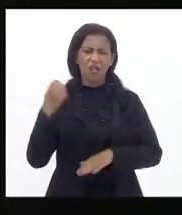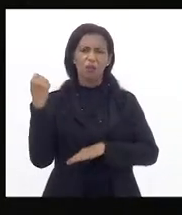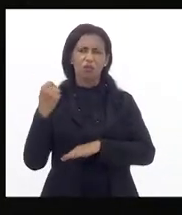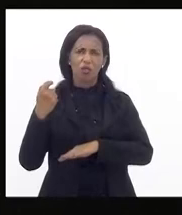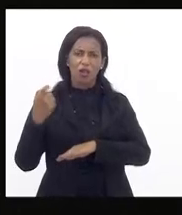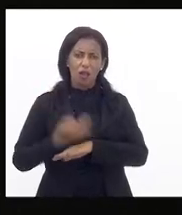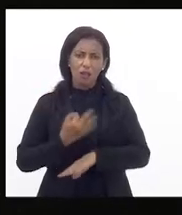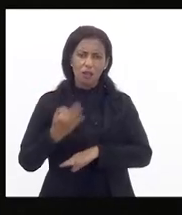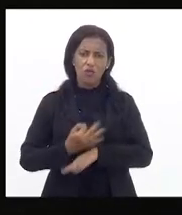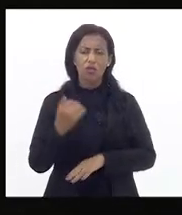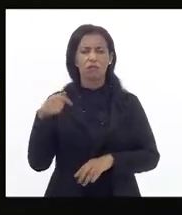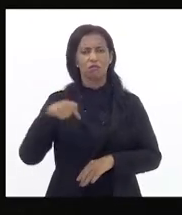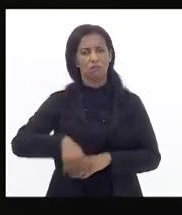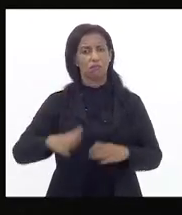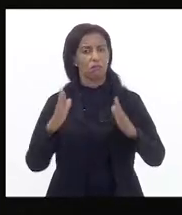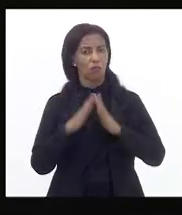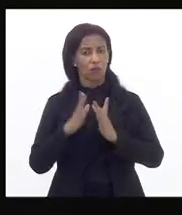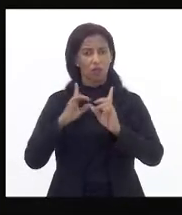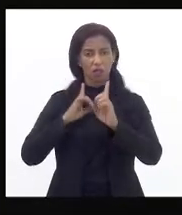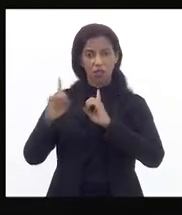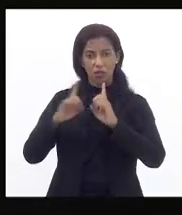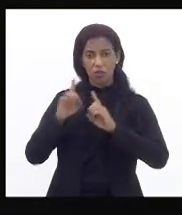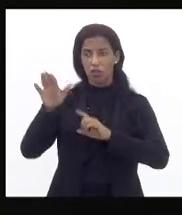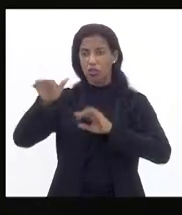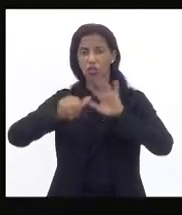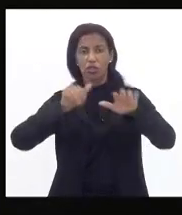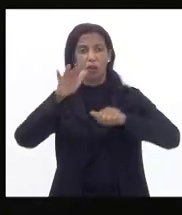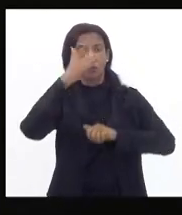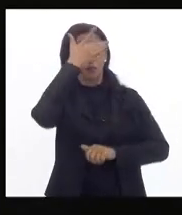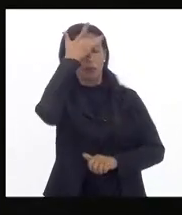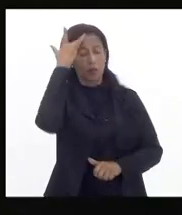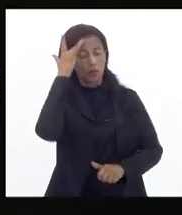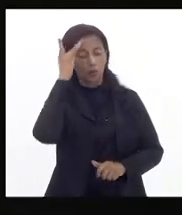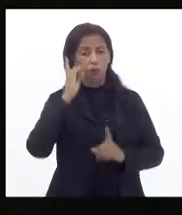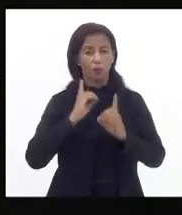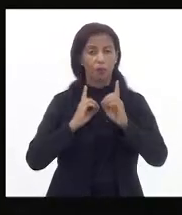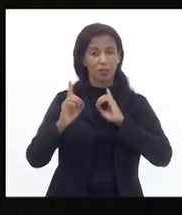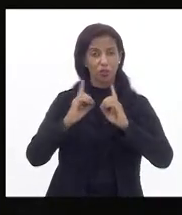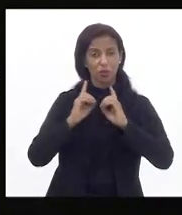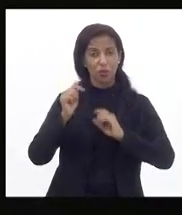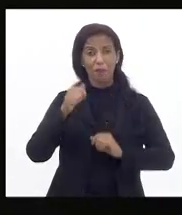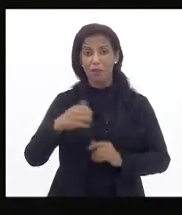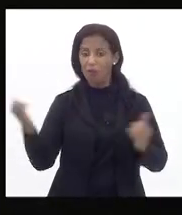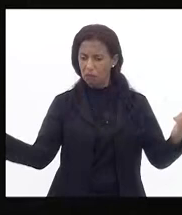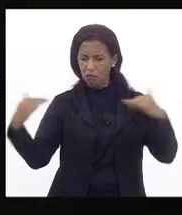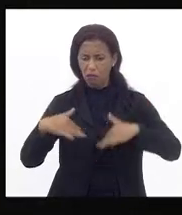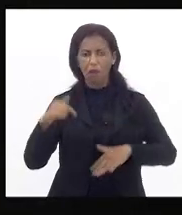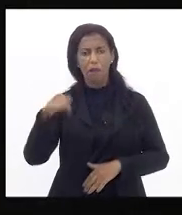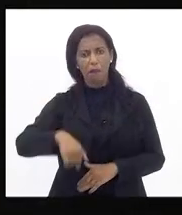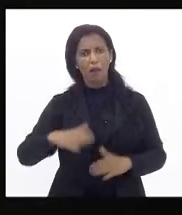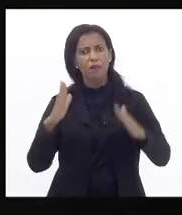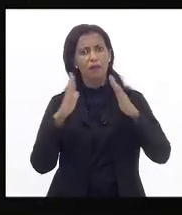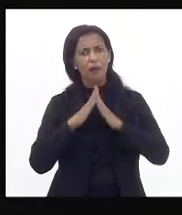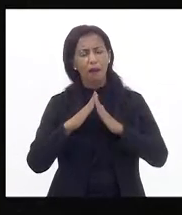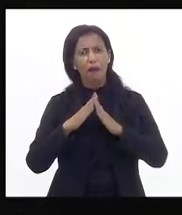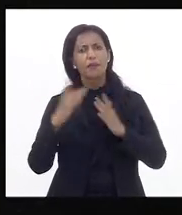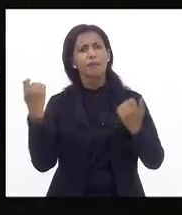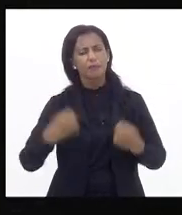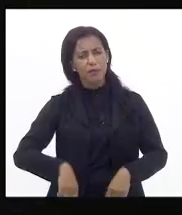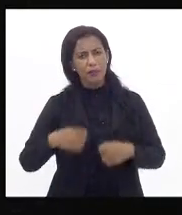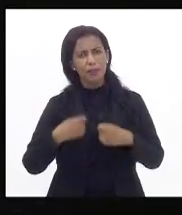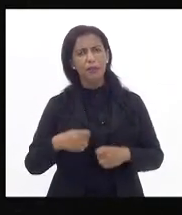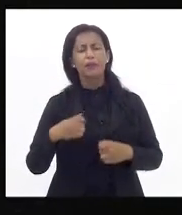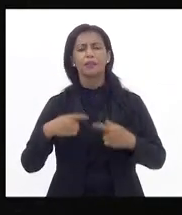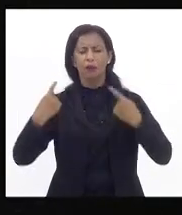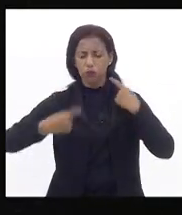nós estaremos aqui discutindo Chamamos o povo para discutir o povo precisa ocupar essa casa Rejane para discutir